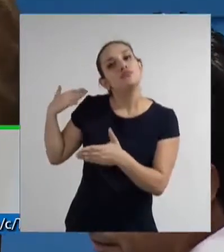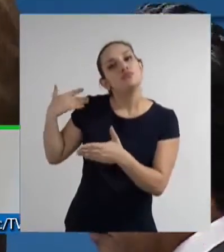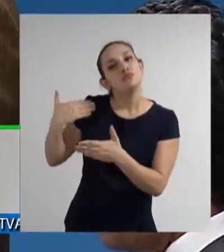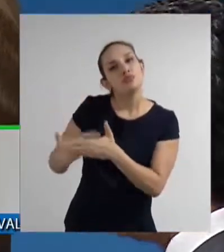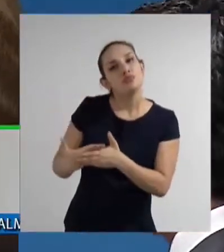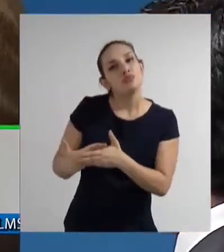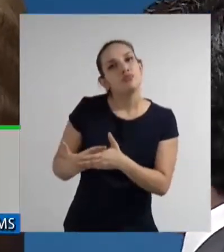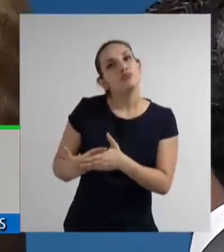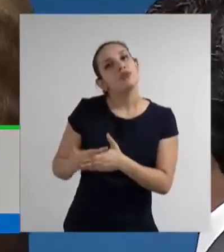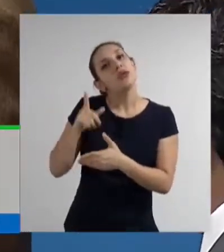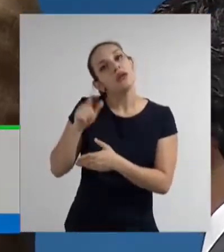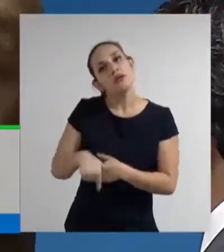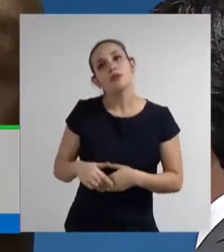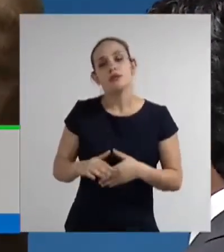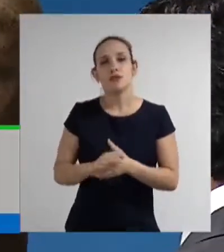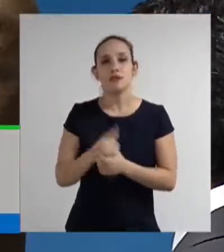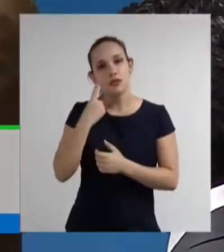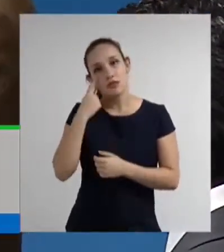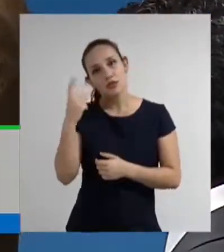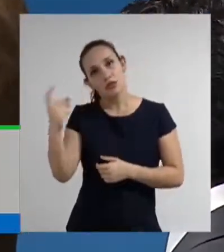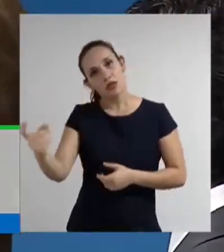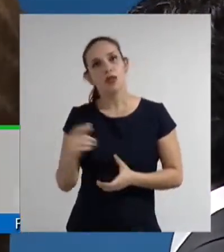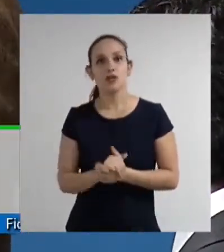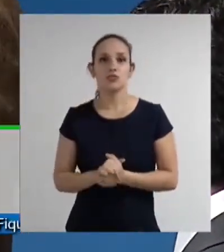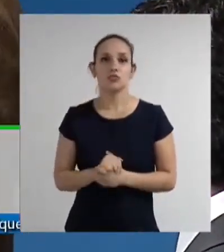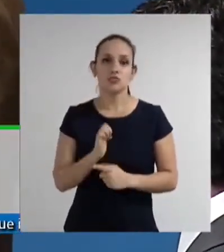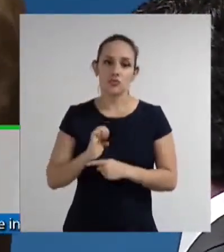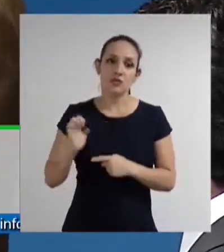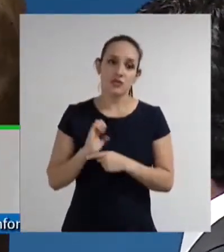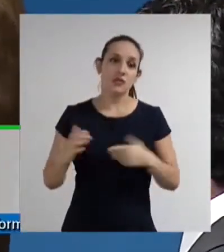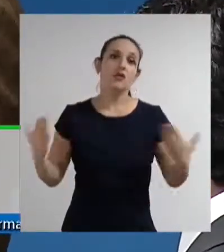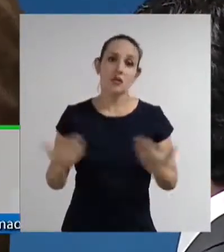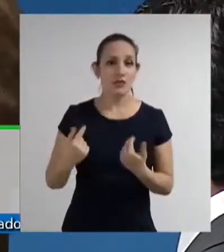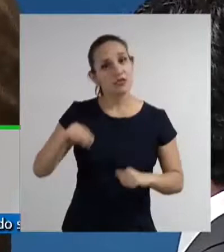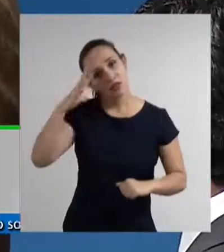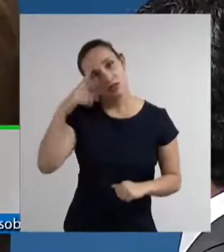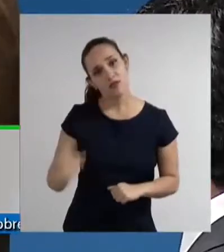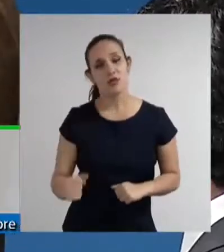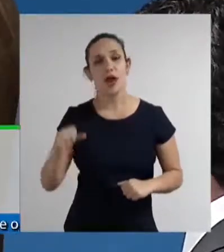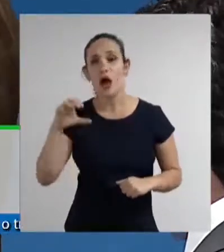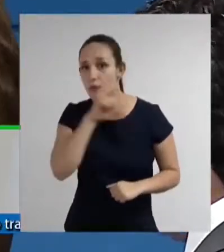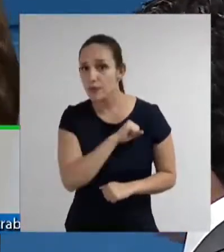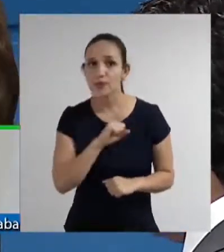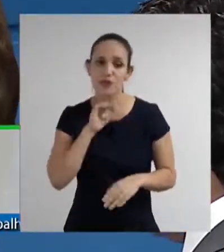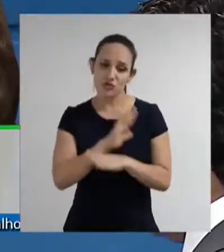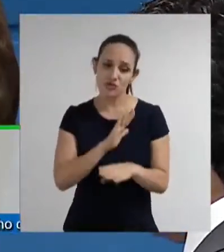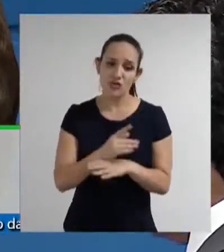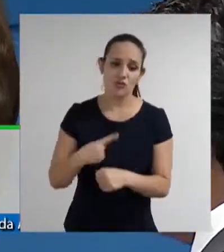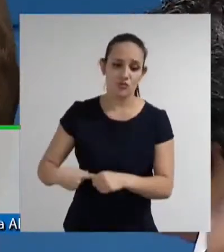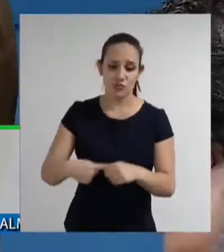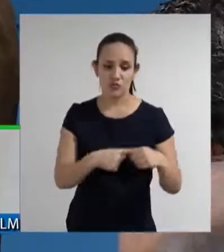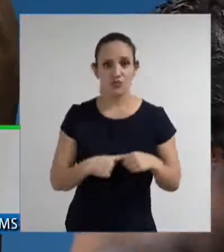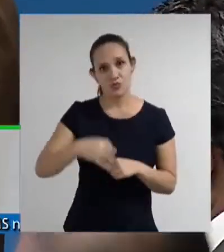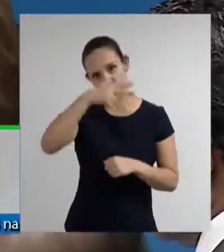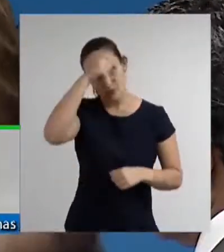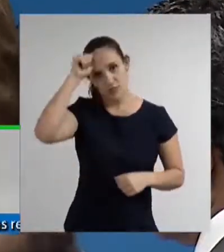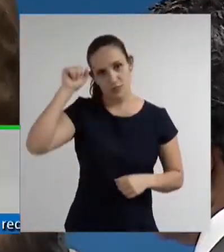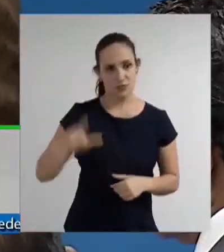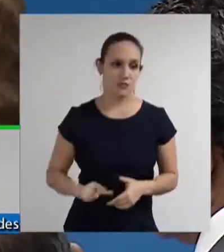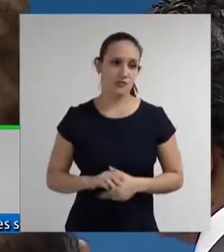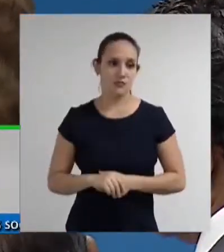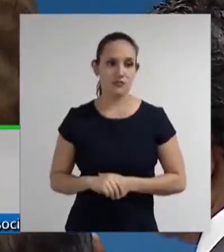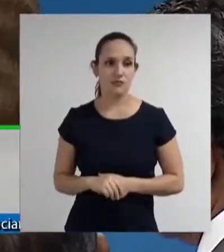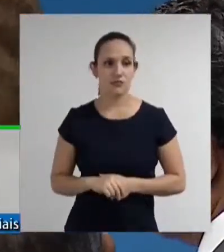interesse do Estado e que está ocorrendo um momento oportuno para ser resolvido em benefício, inclusive, dos municípios aqui do Mato Grosso do Sul e do próprio